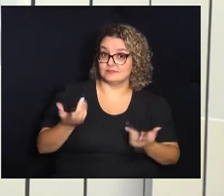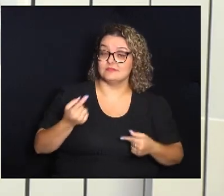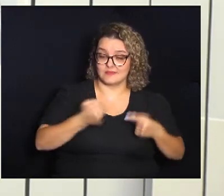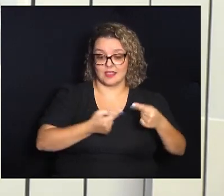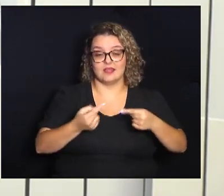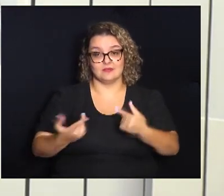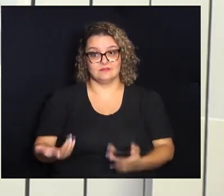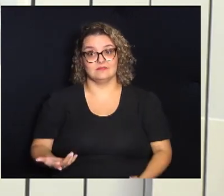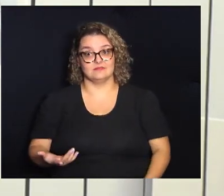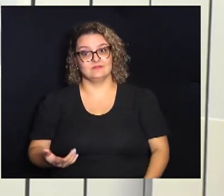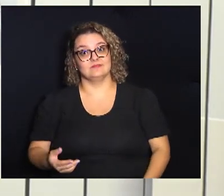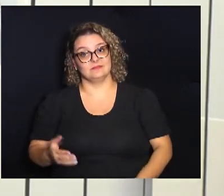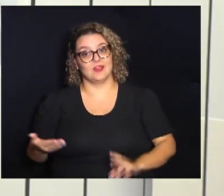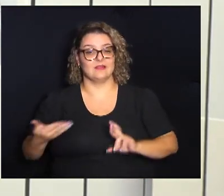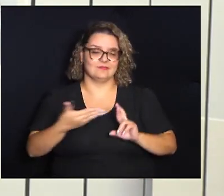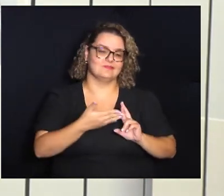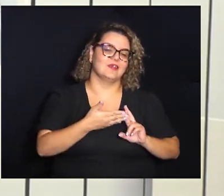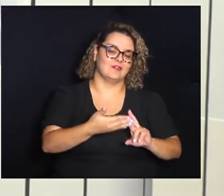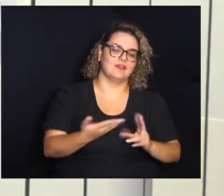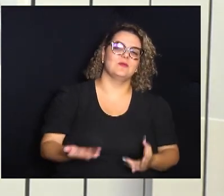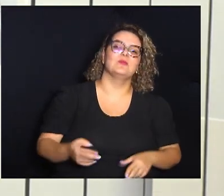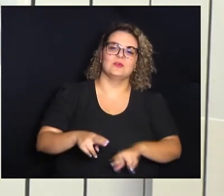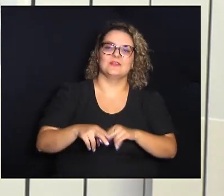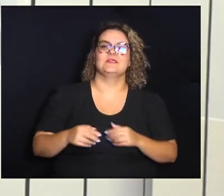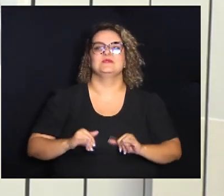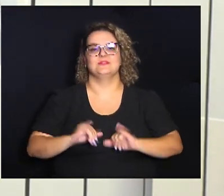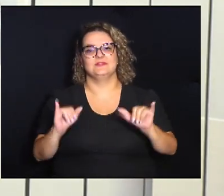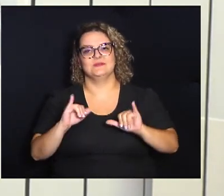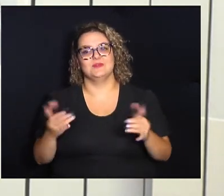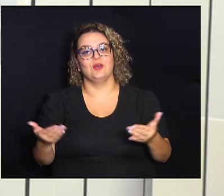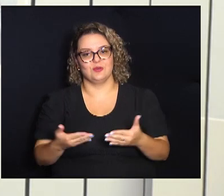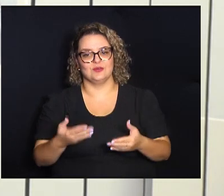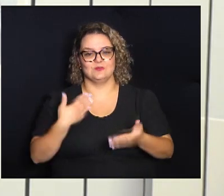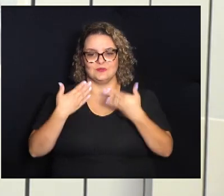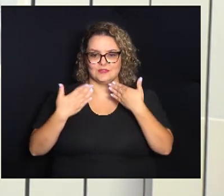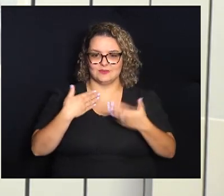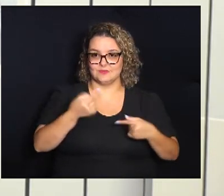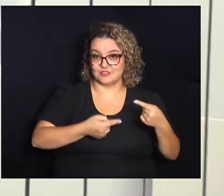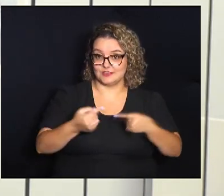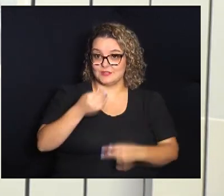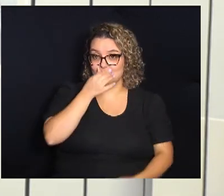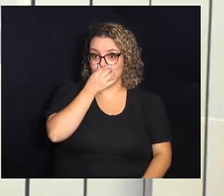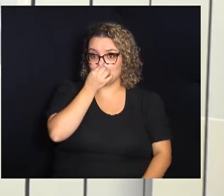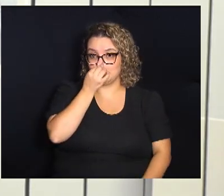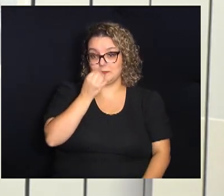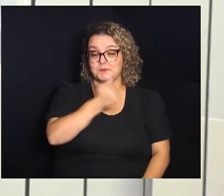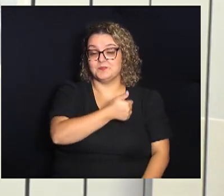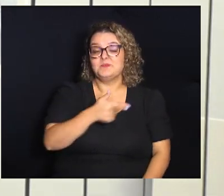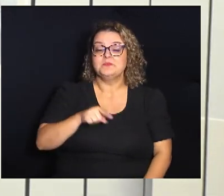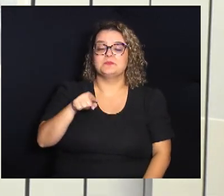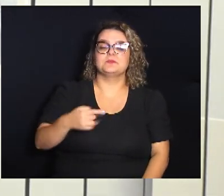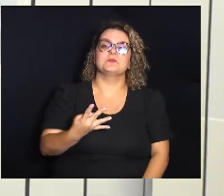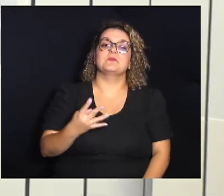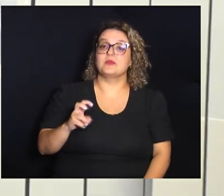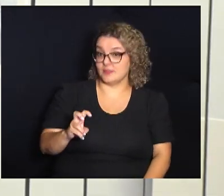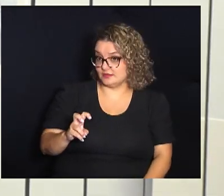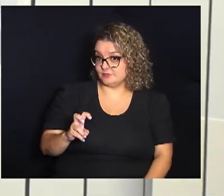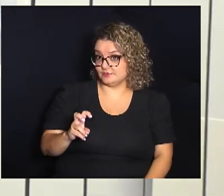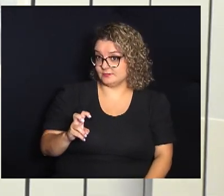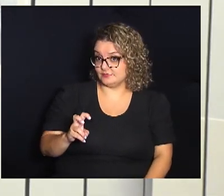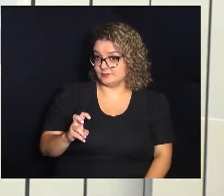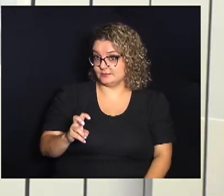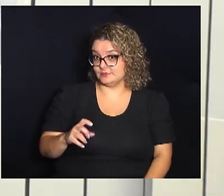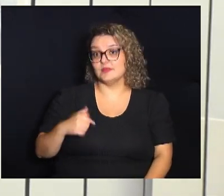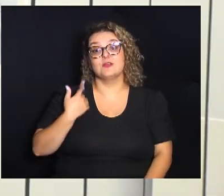ela está evidente, por isso que a gente trouxe hoje aqui para a gente poder debater. 12h mais 45 minutos. A